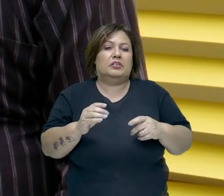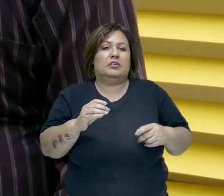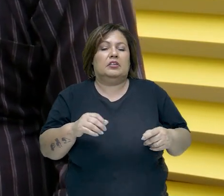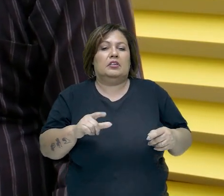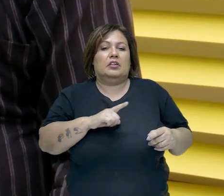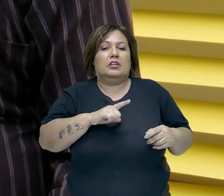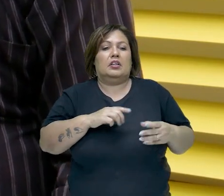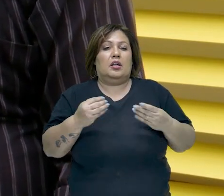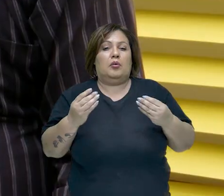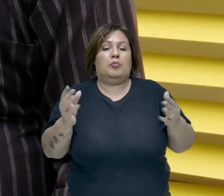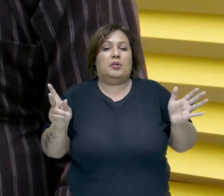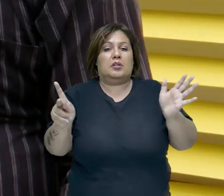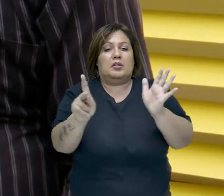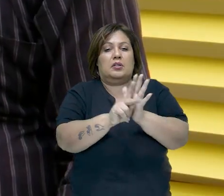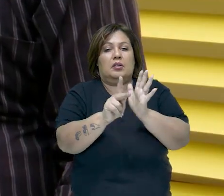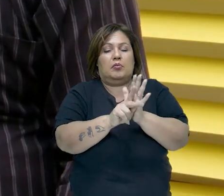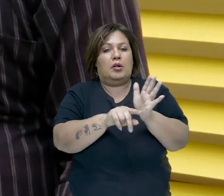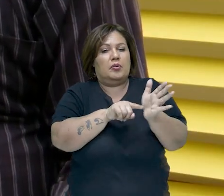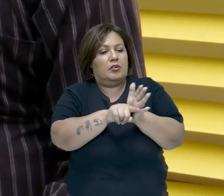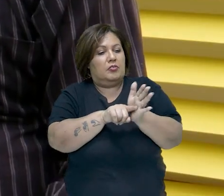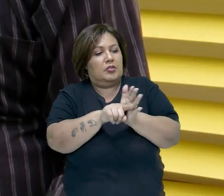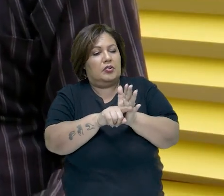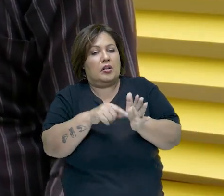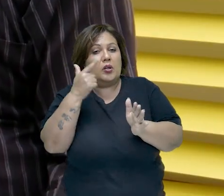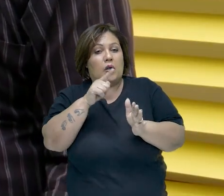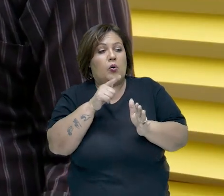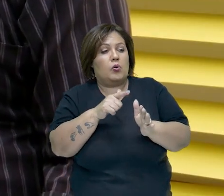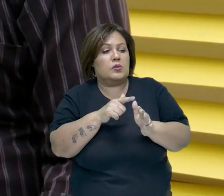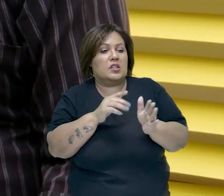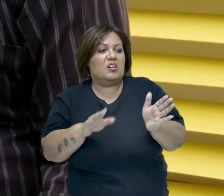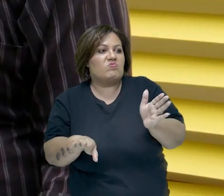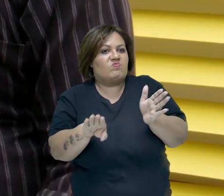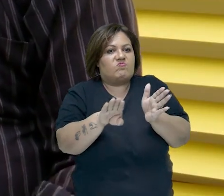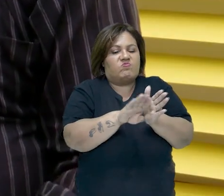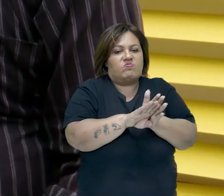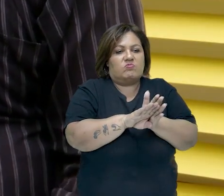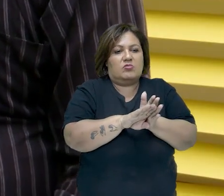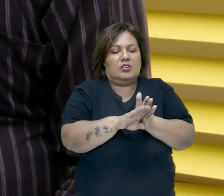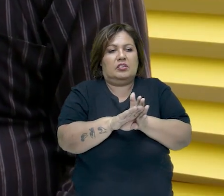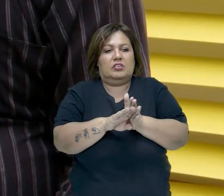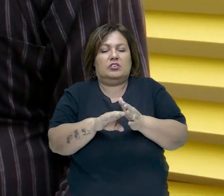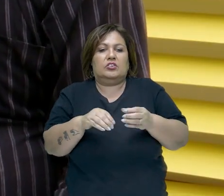que muitas das vezes a própria fiscalização não consegue alcançar,